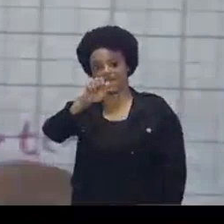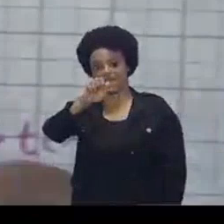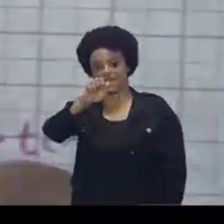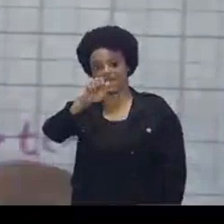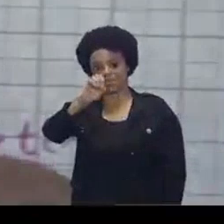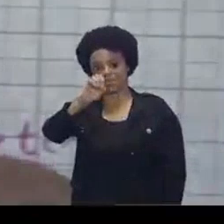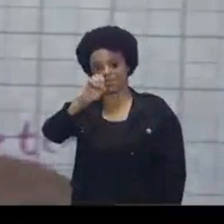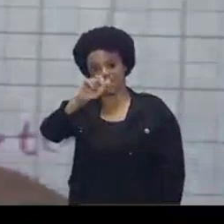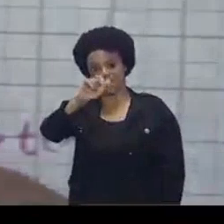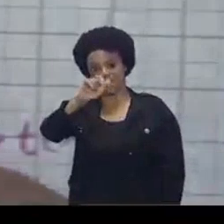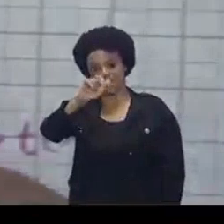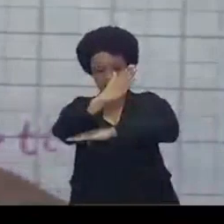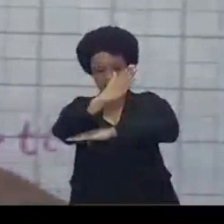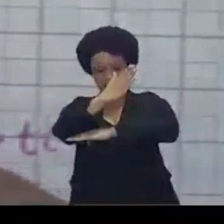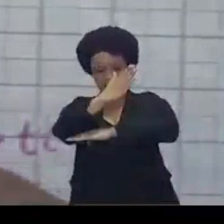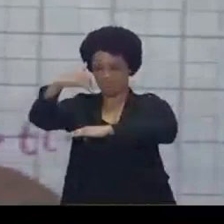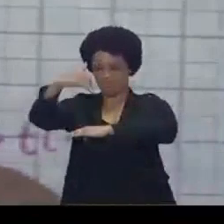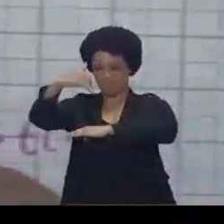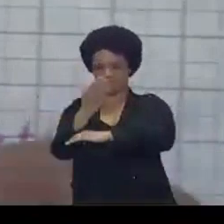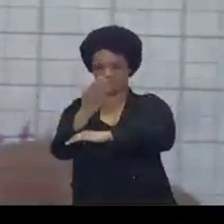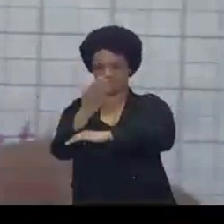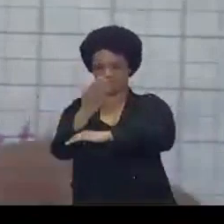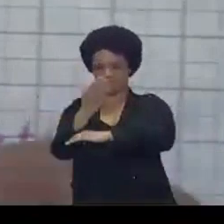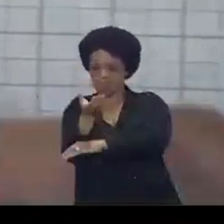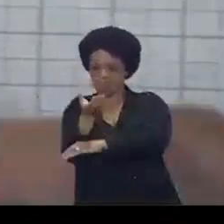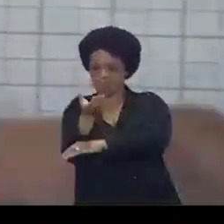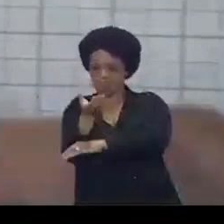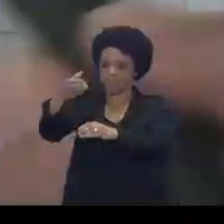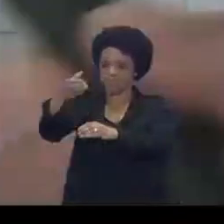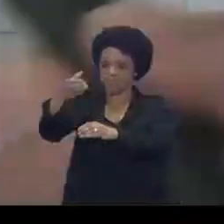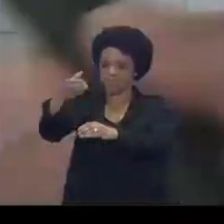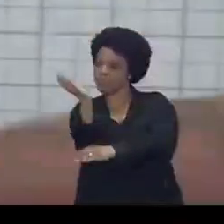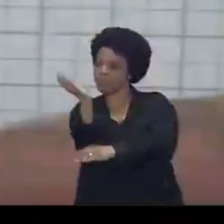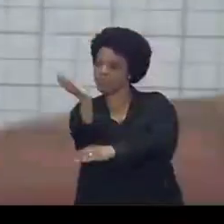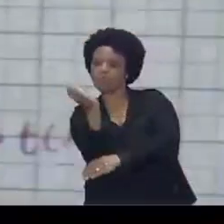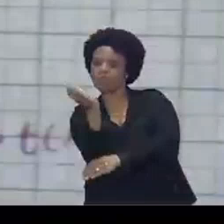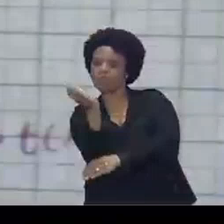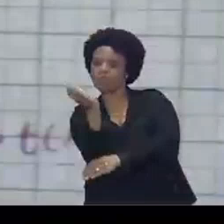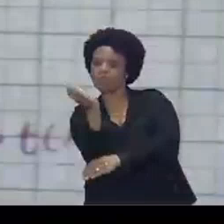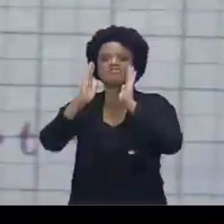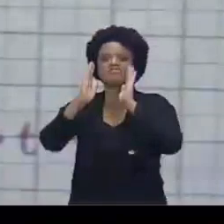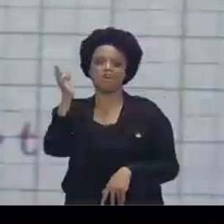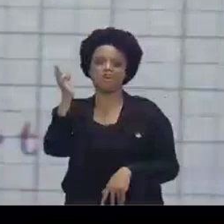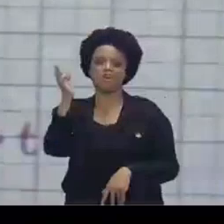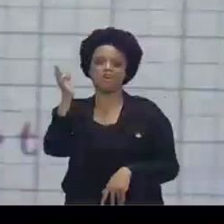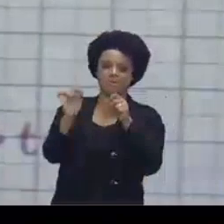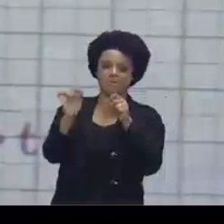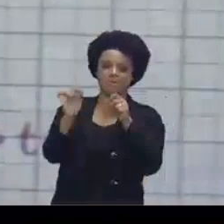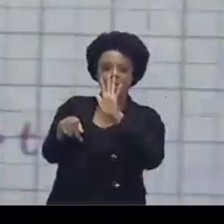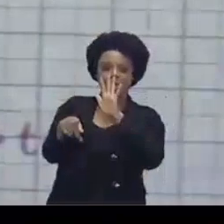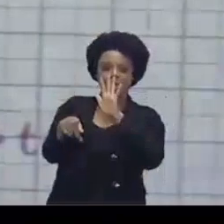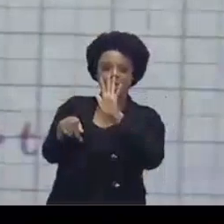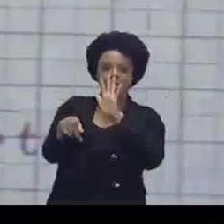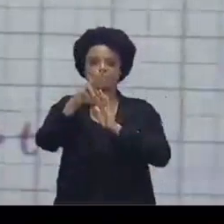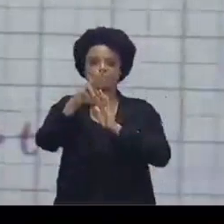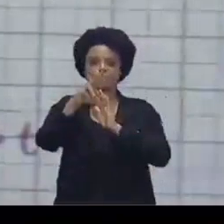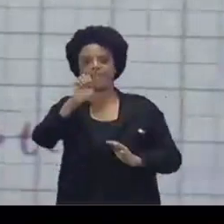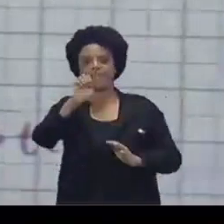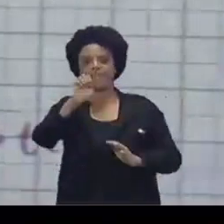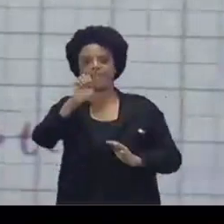você provavelmente vai conseguir determinar uma reta conforme está aqui no seu